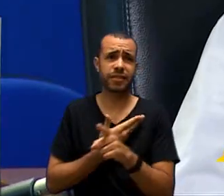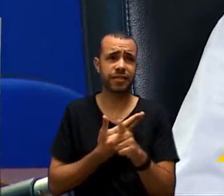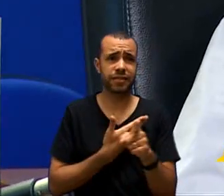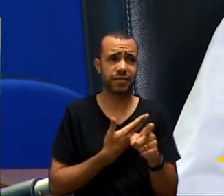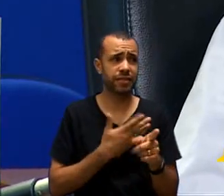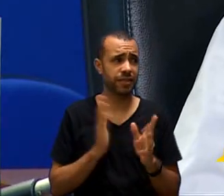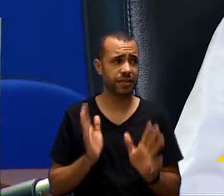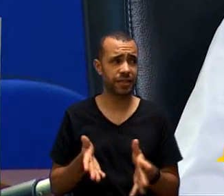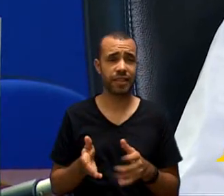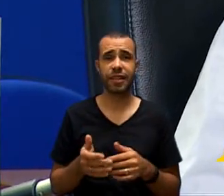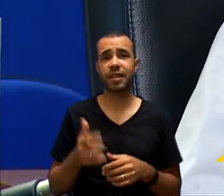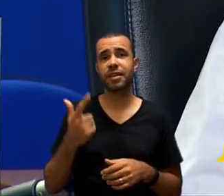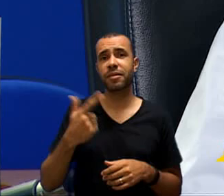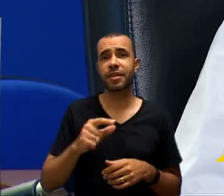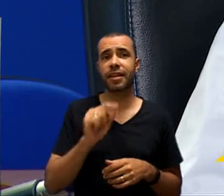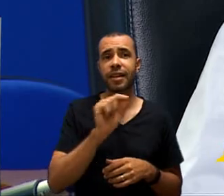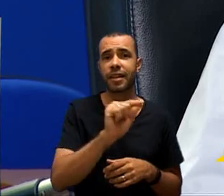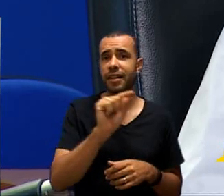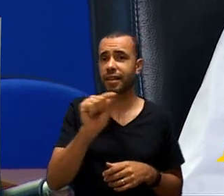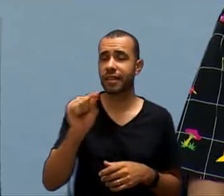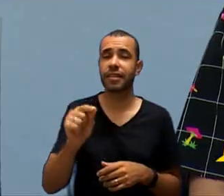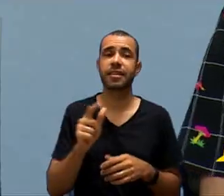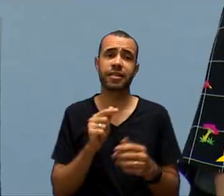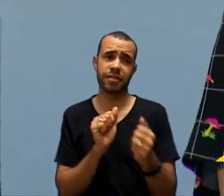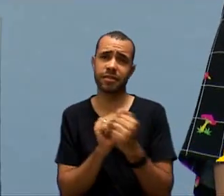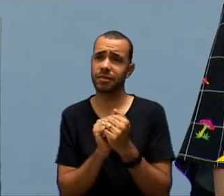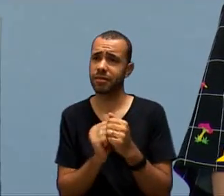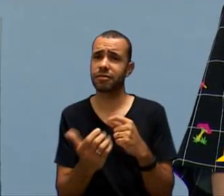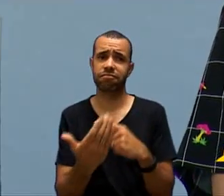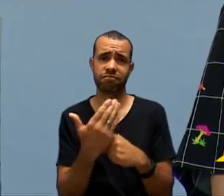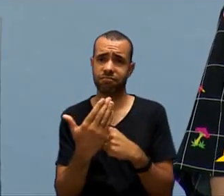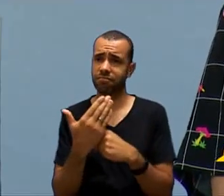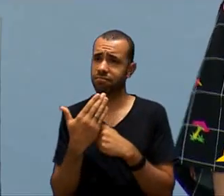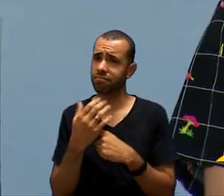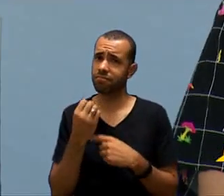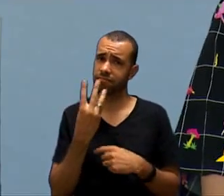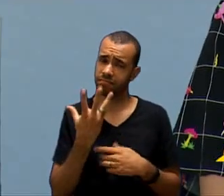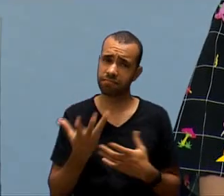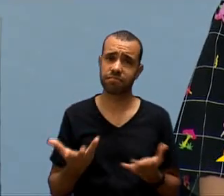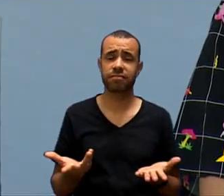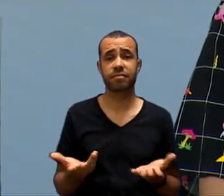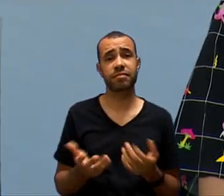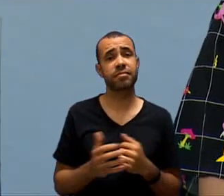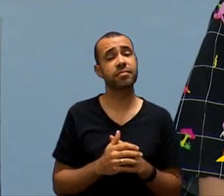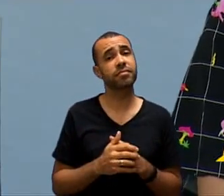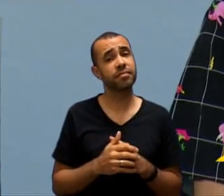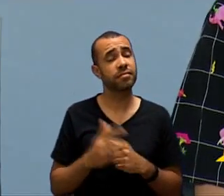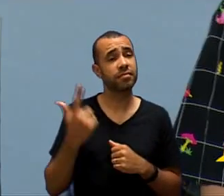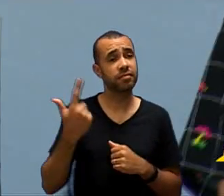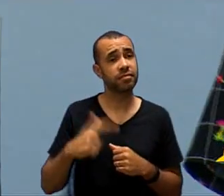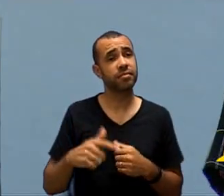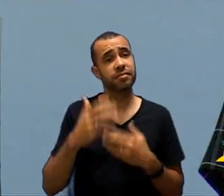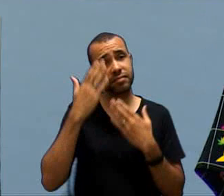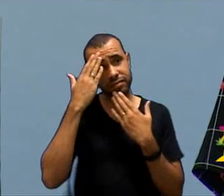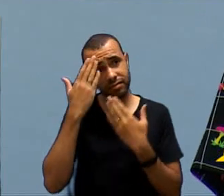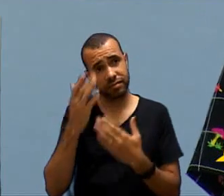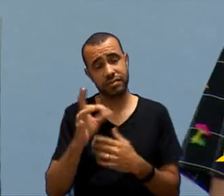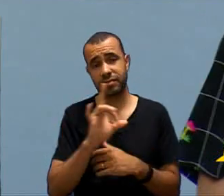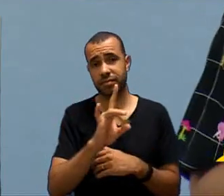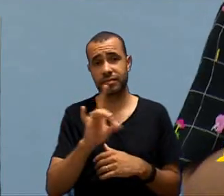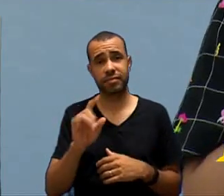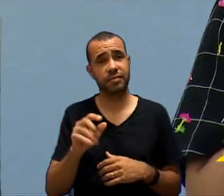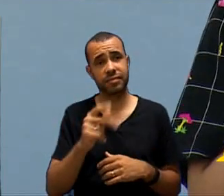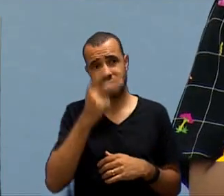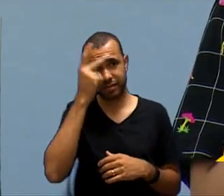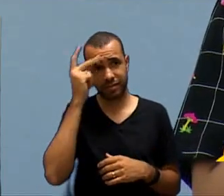fiz, mesmo assim, vocês me ajudaram bastante. Eu queria agradecer as pessoas que também ajudaram. Eu não